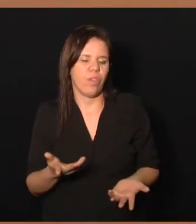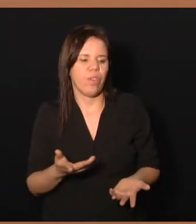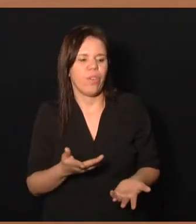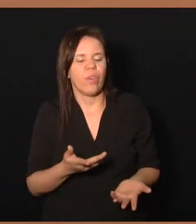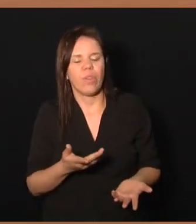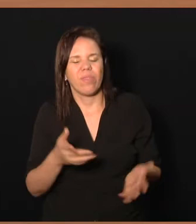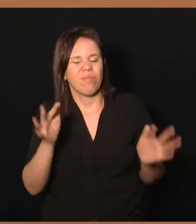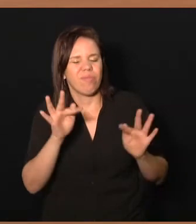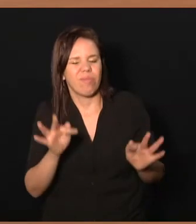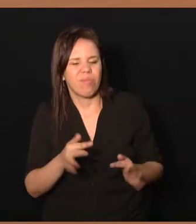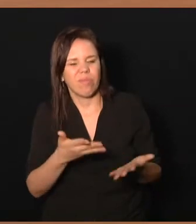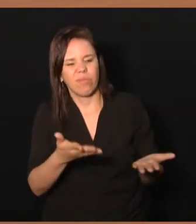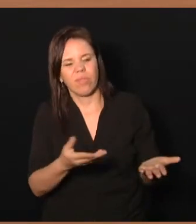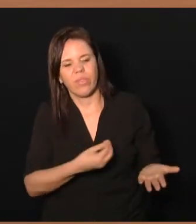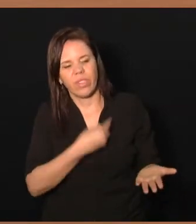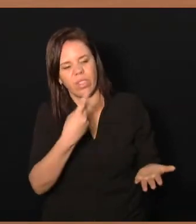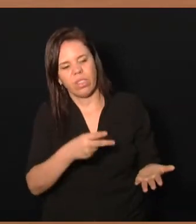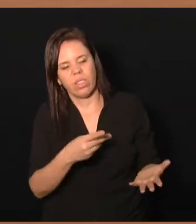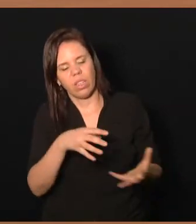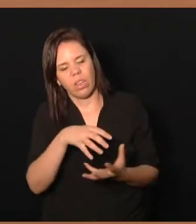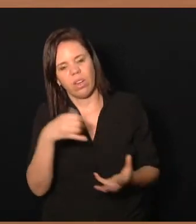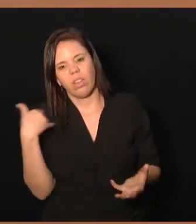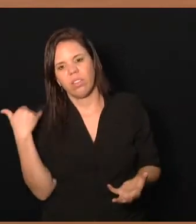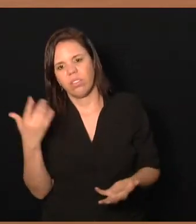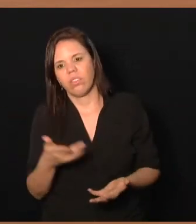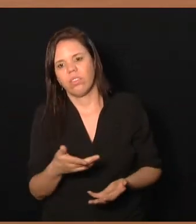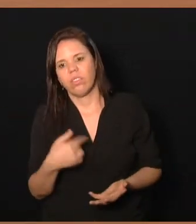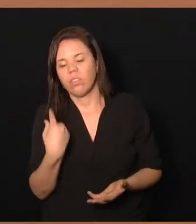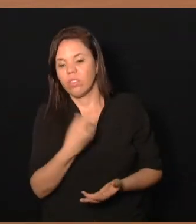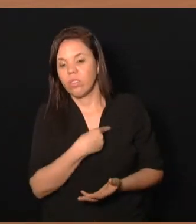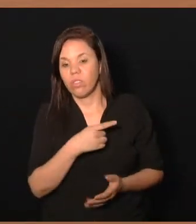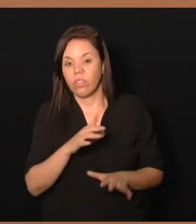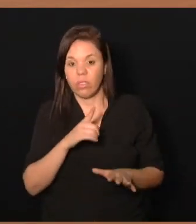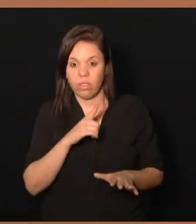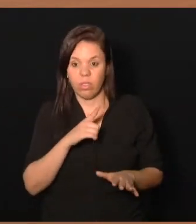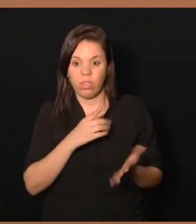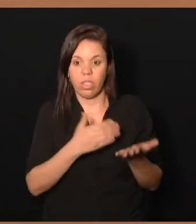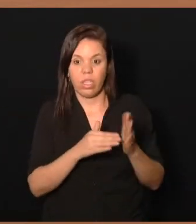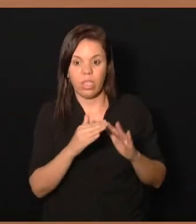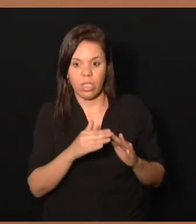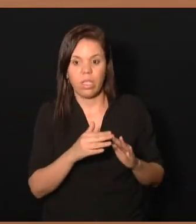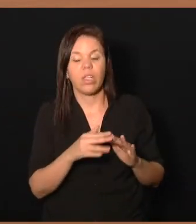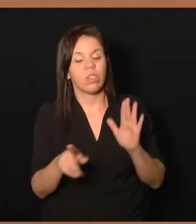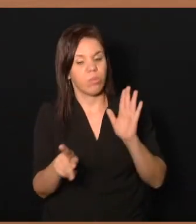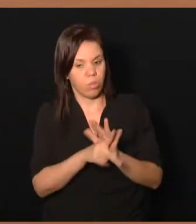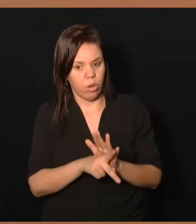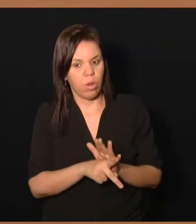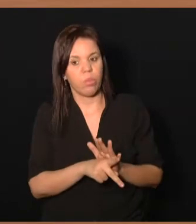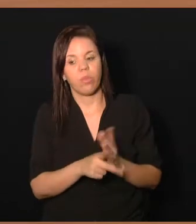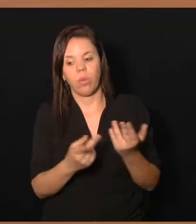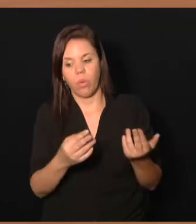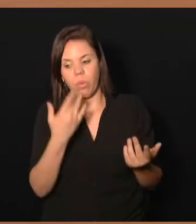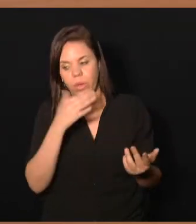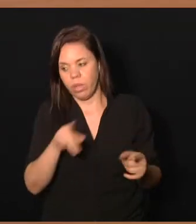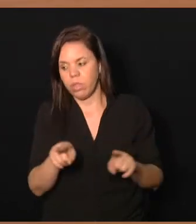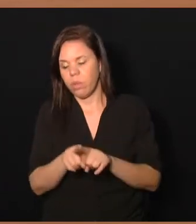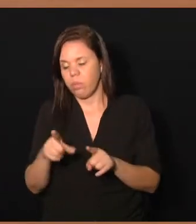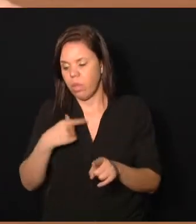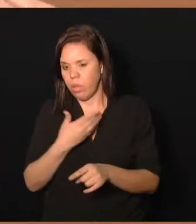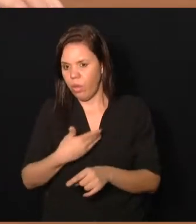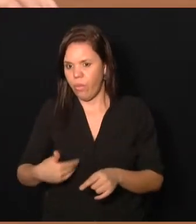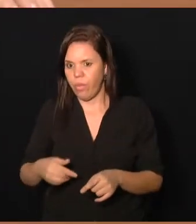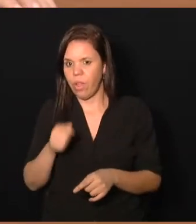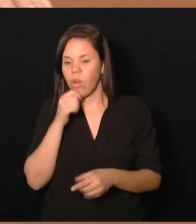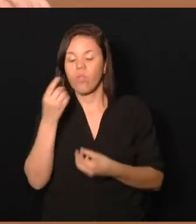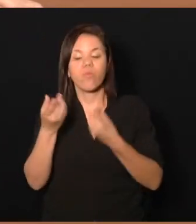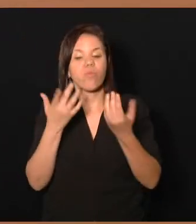repouso. Jamais. Jamais. Como nós temos creche para criança, eu acho que o poder público tem obrigação. Eu não sei como é que nós